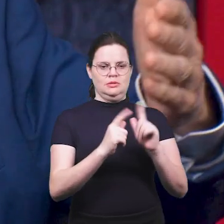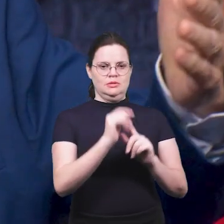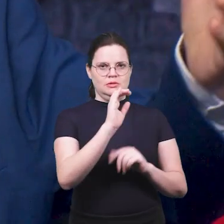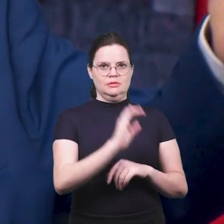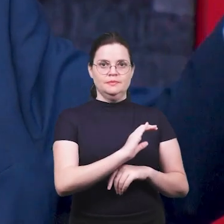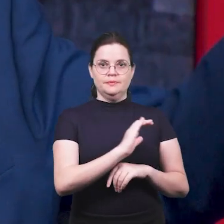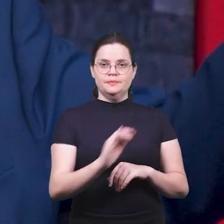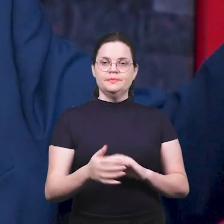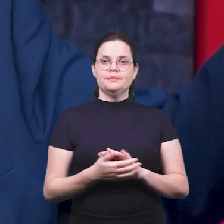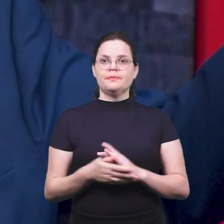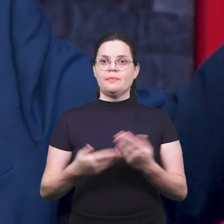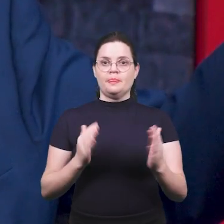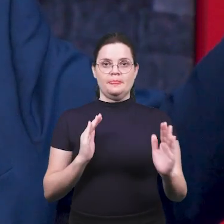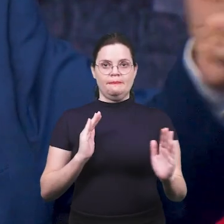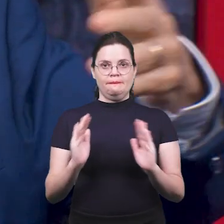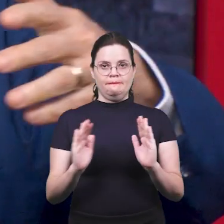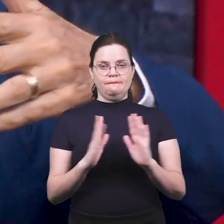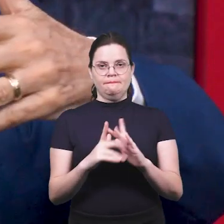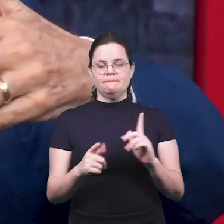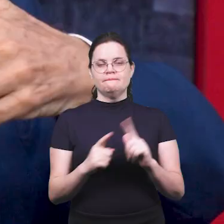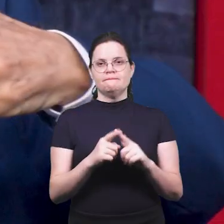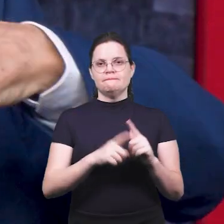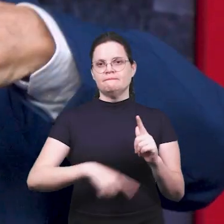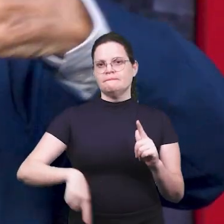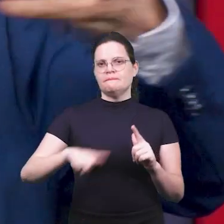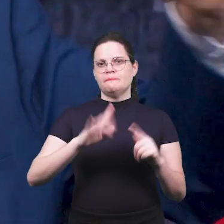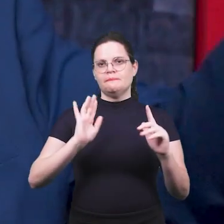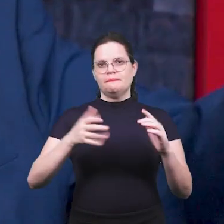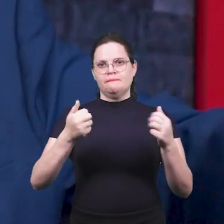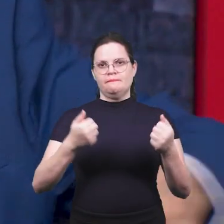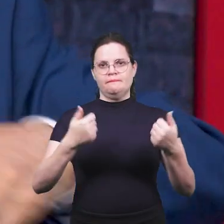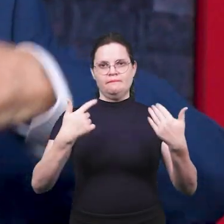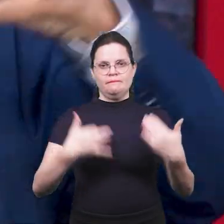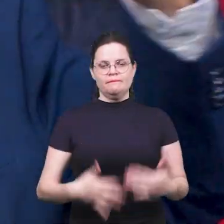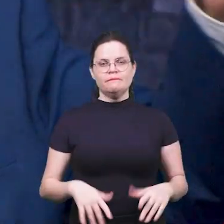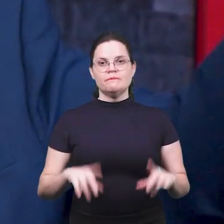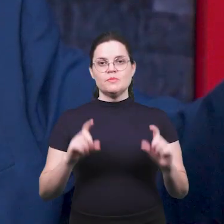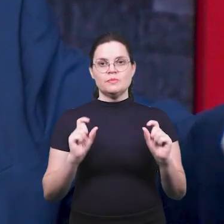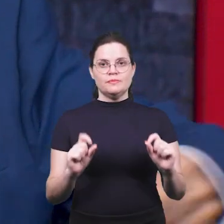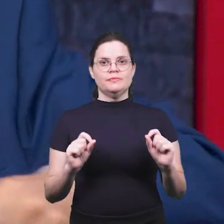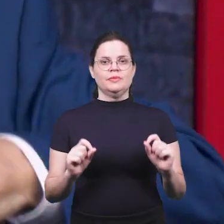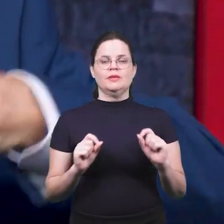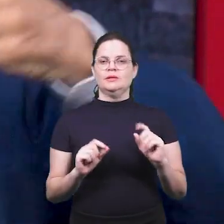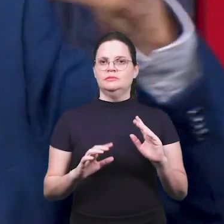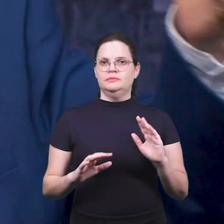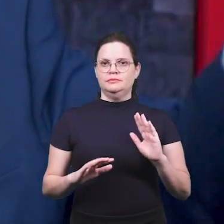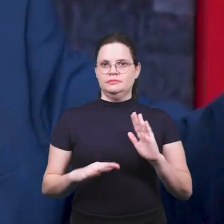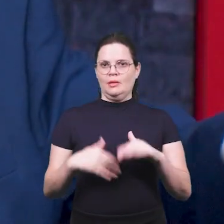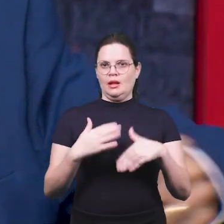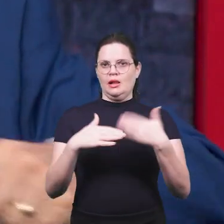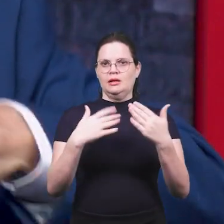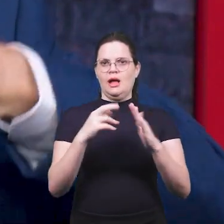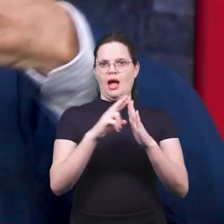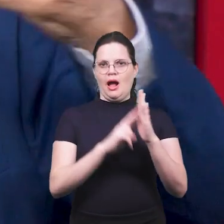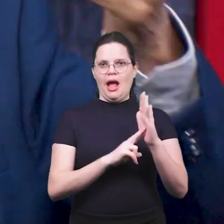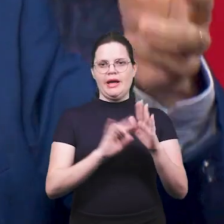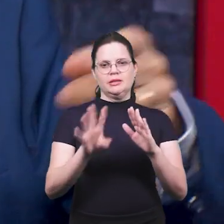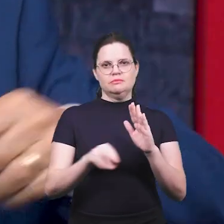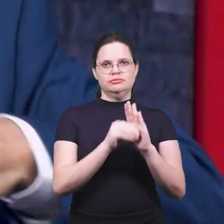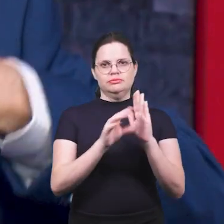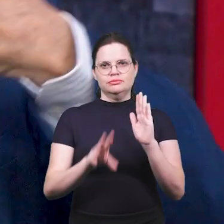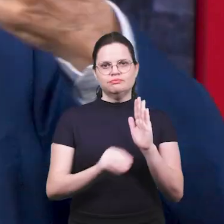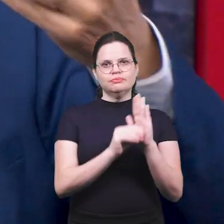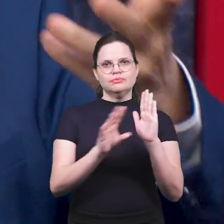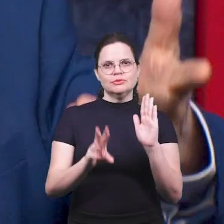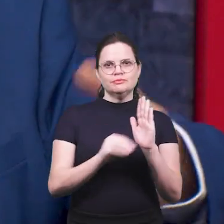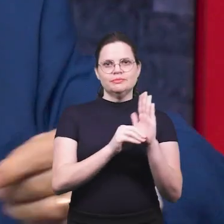Como esse tempo da igreja, nós falamos aqui numa evolução desses dogmas, cada vez